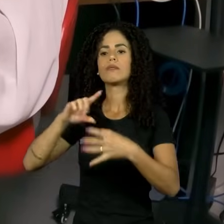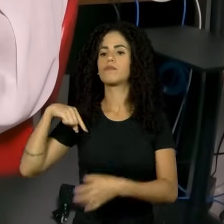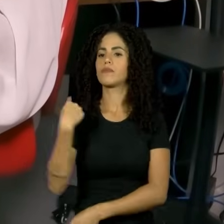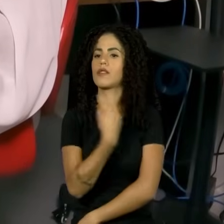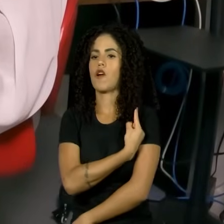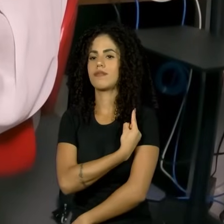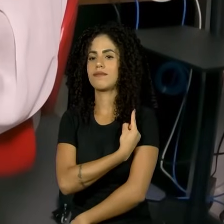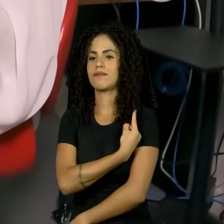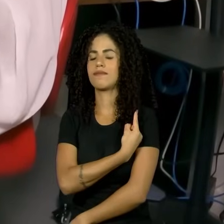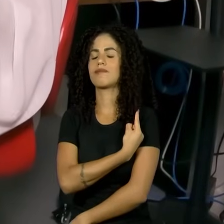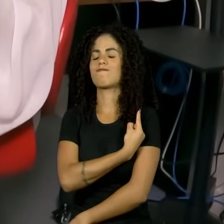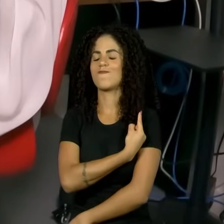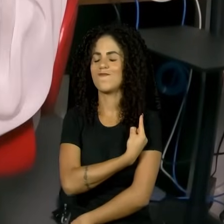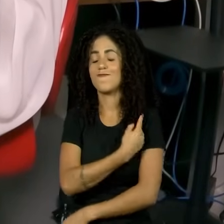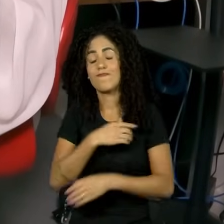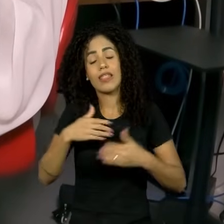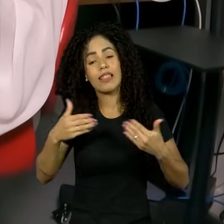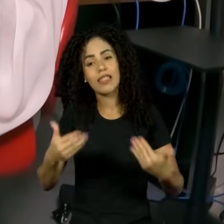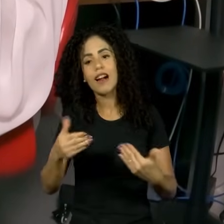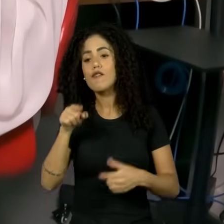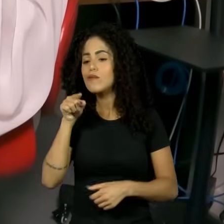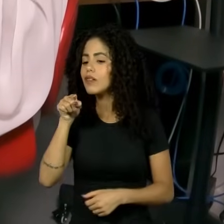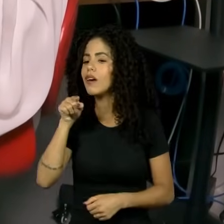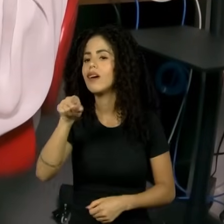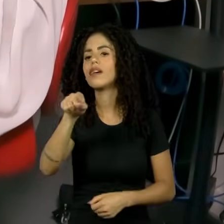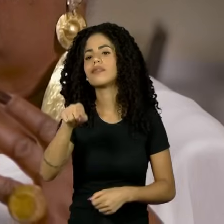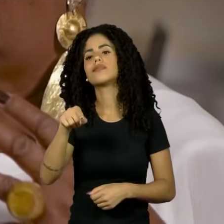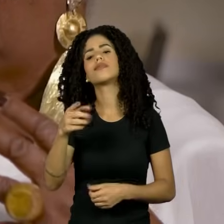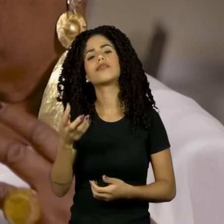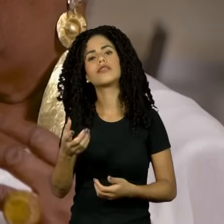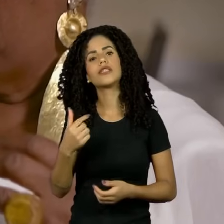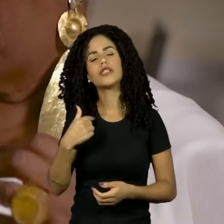nós. Né? Então, nesse momento,